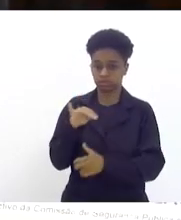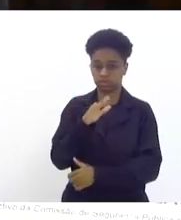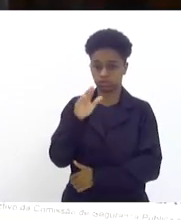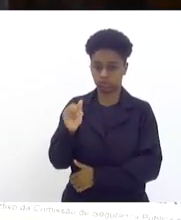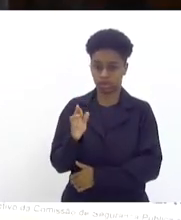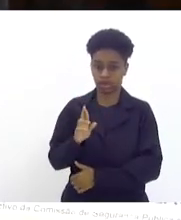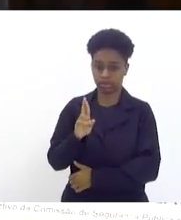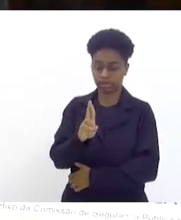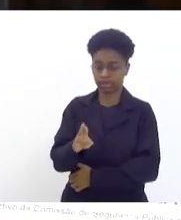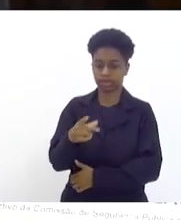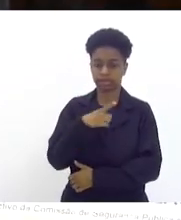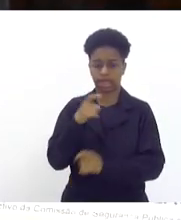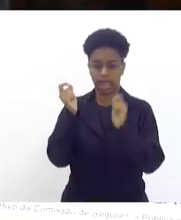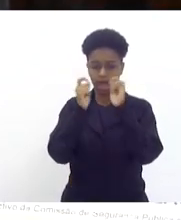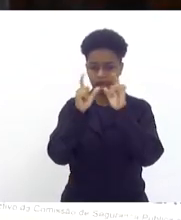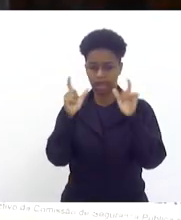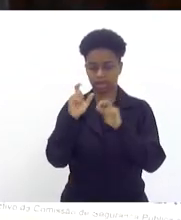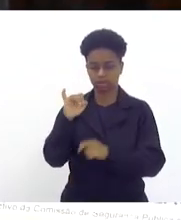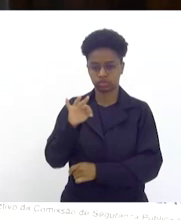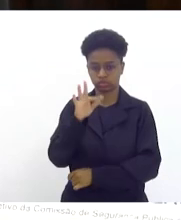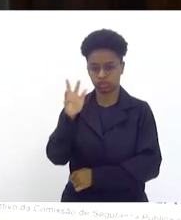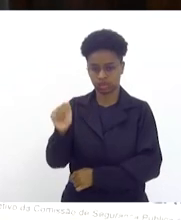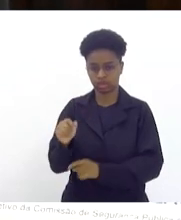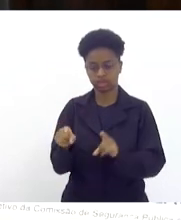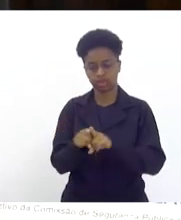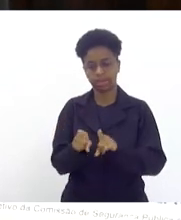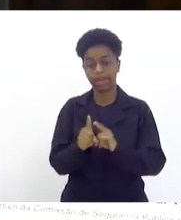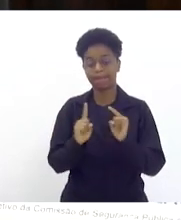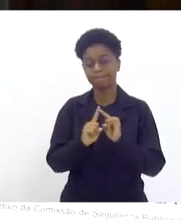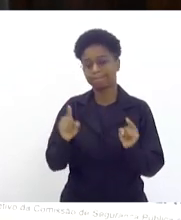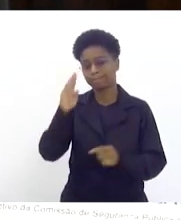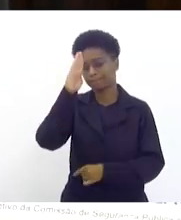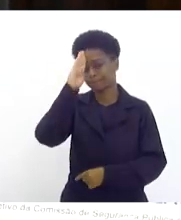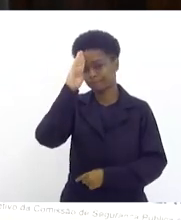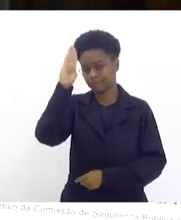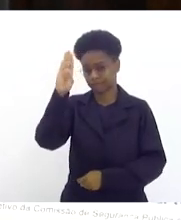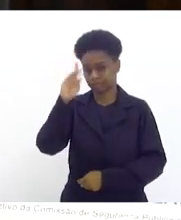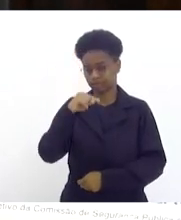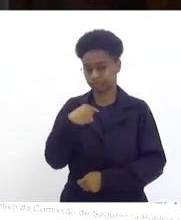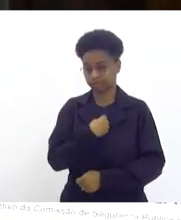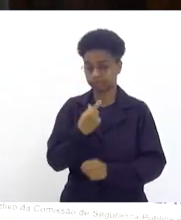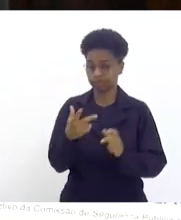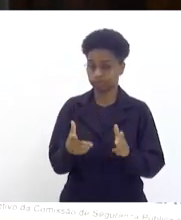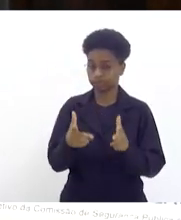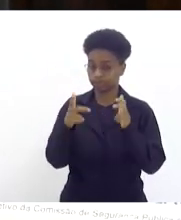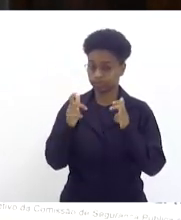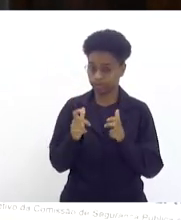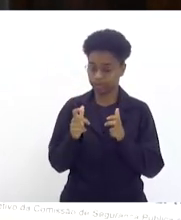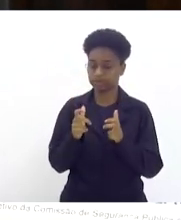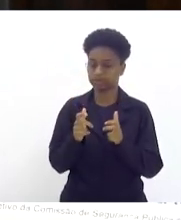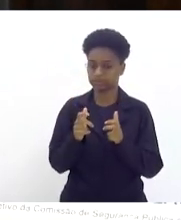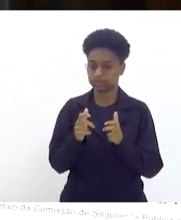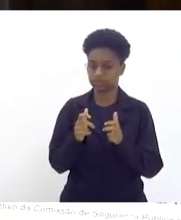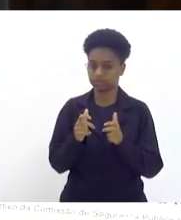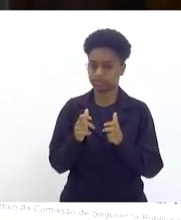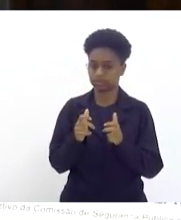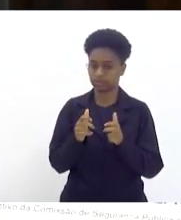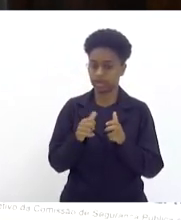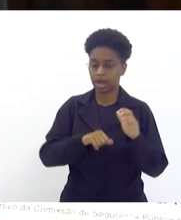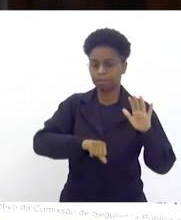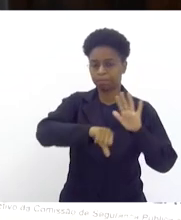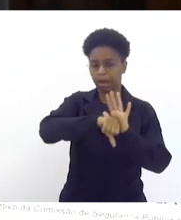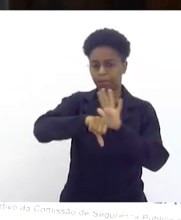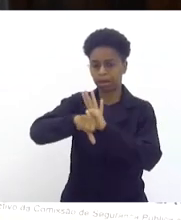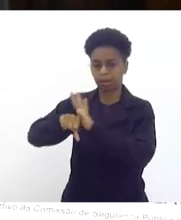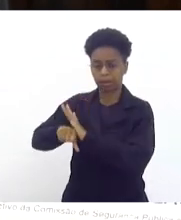como alerta tijucano também mas principalmente a gente percebe que esses crimes têm